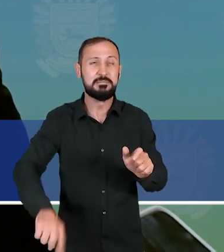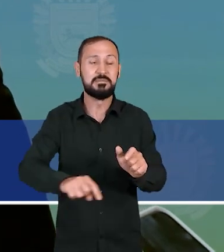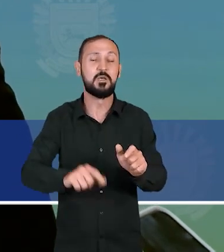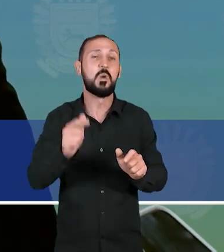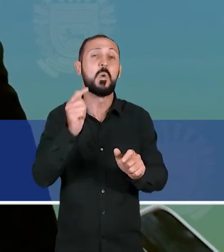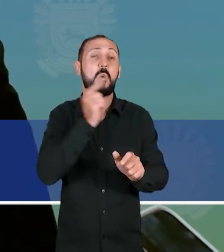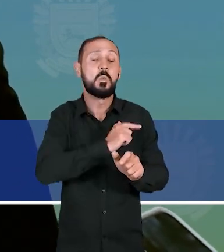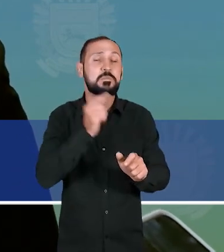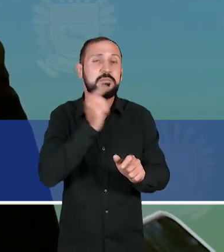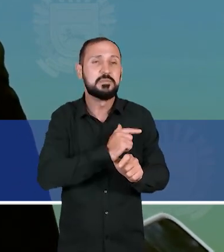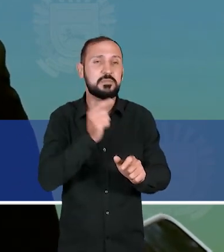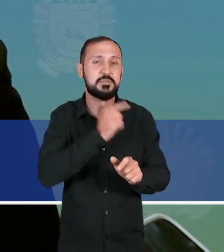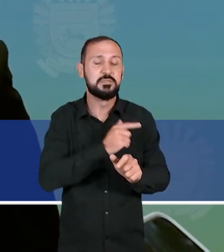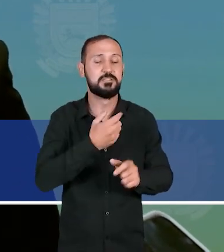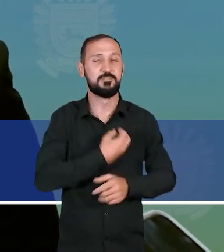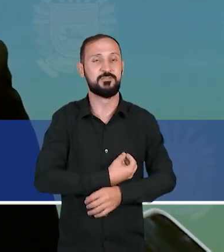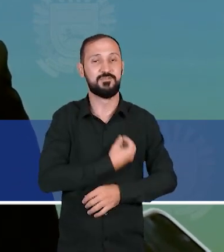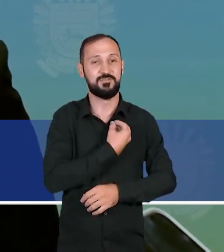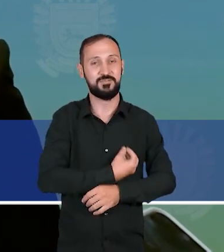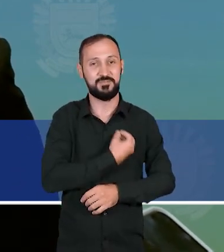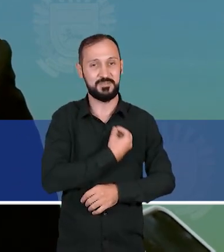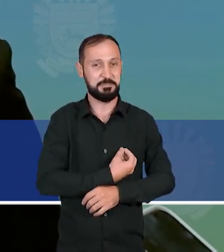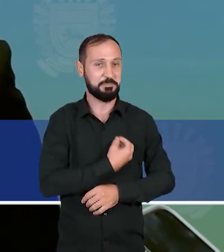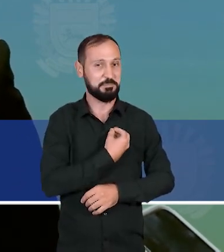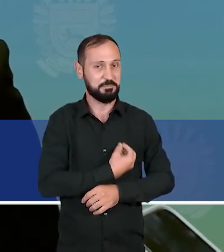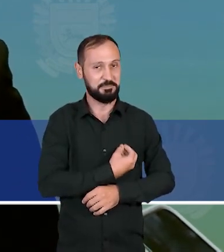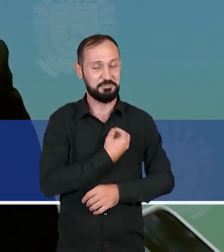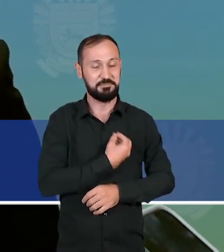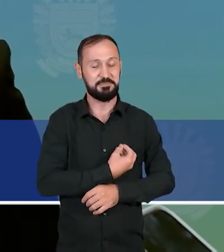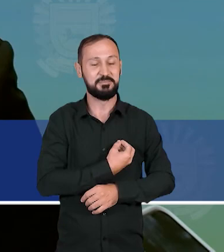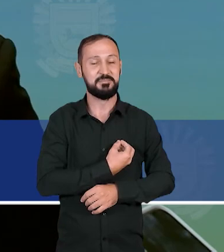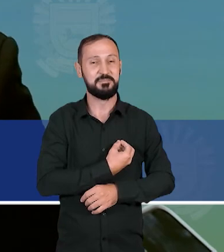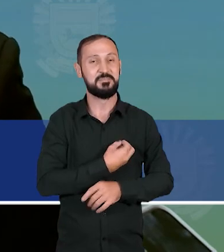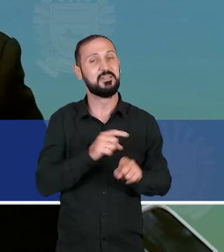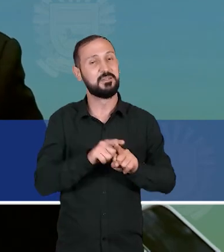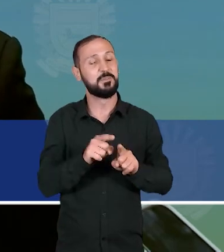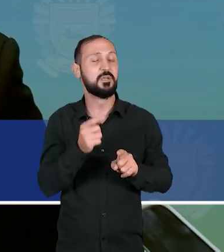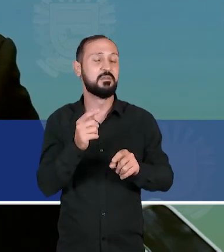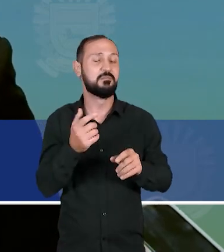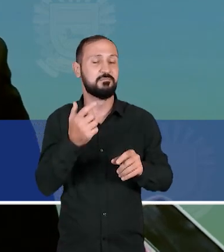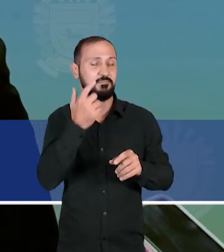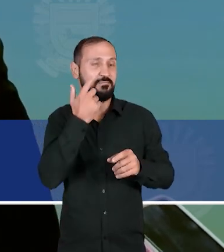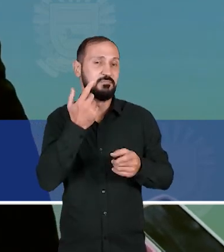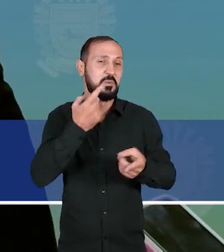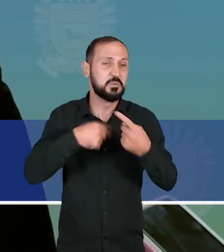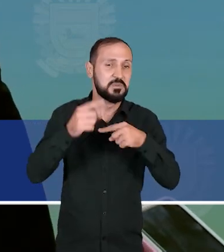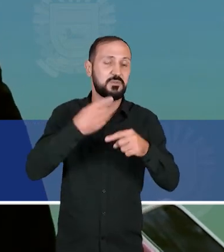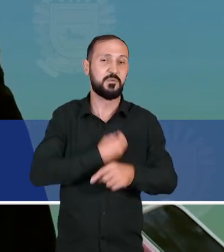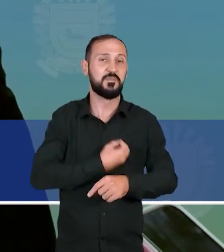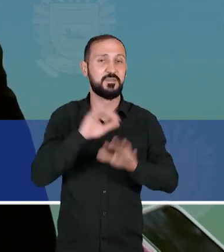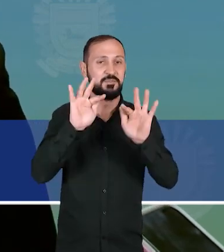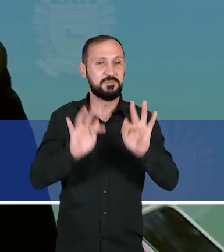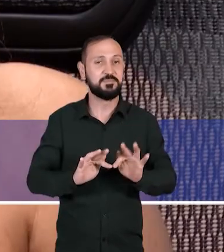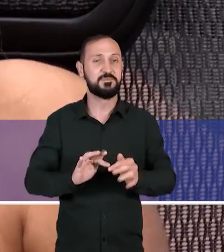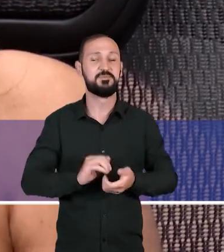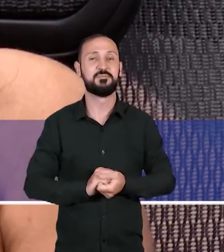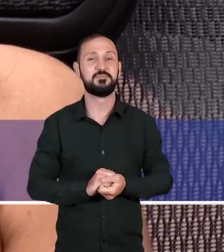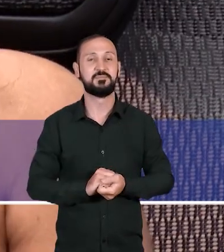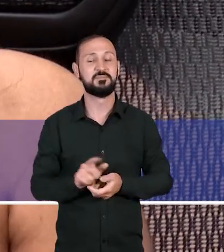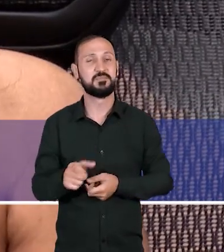os anos, milhares têm sobrevivido e têm avançado e tendo uma vida